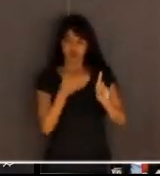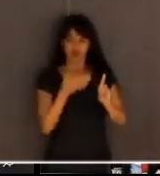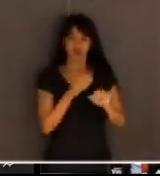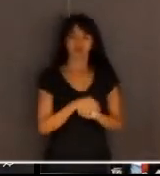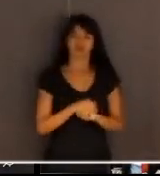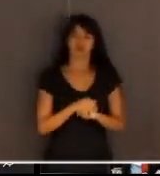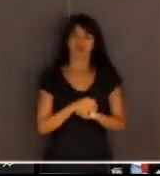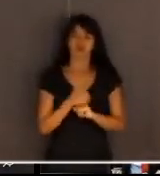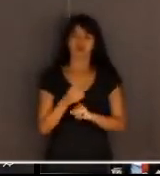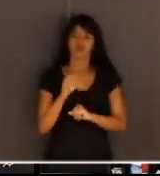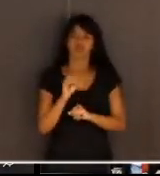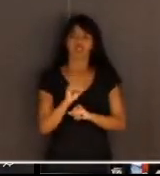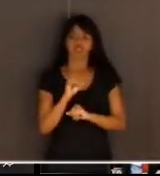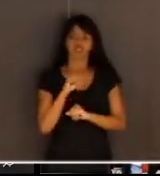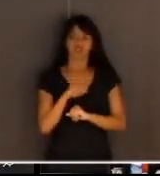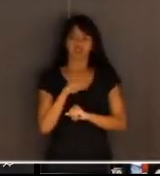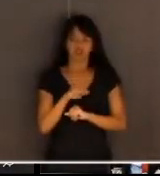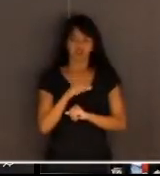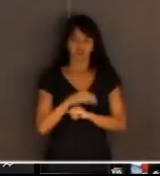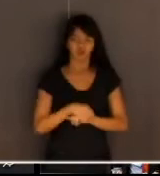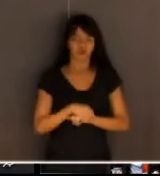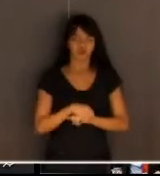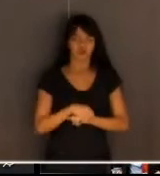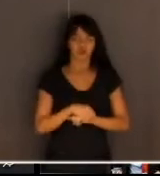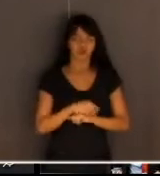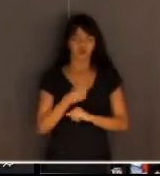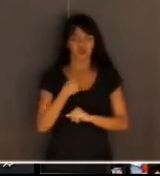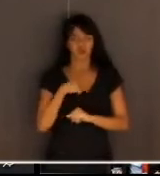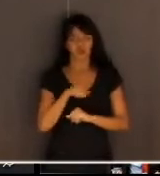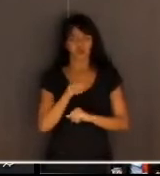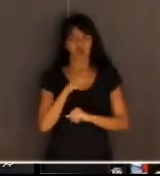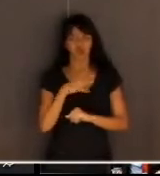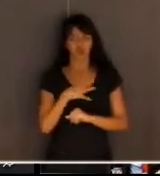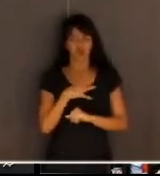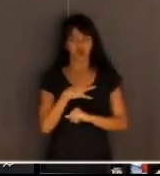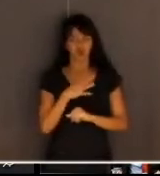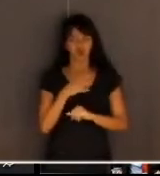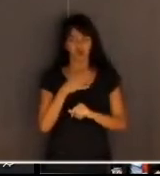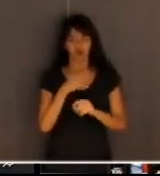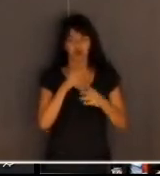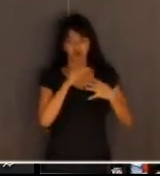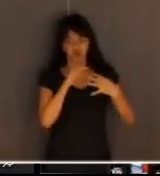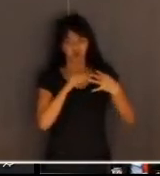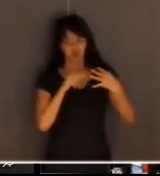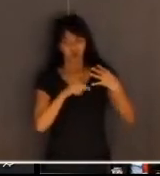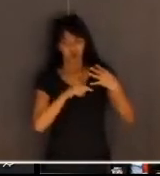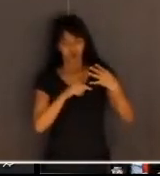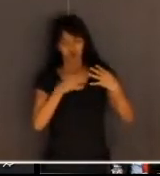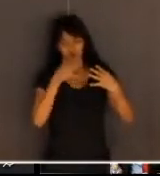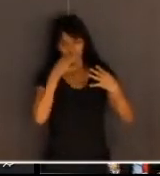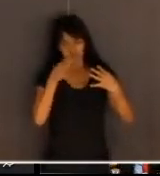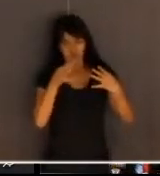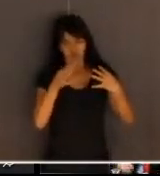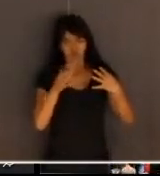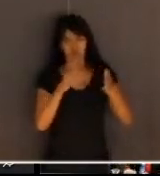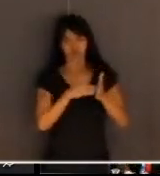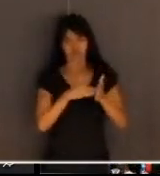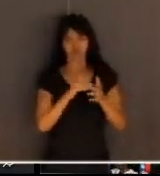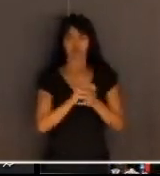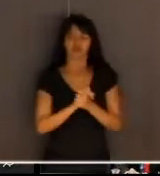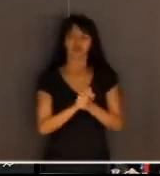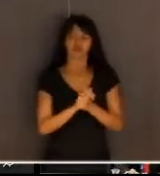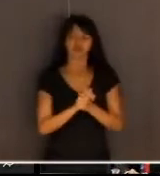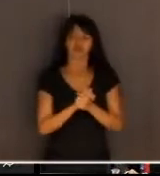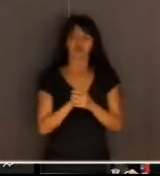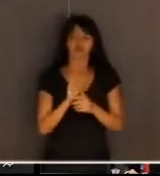10 minutos, eu vou para 4 observações finais. 2 primeiras relacionadas, eu vou